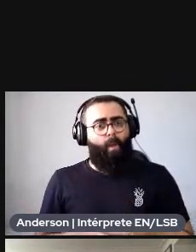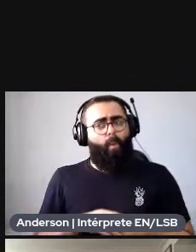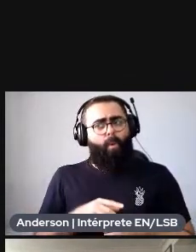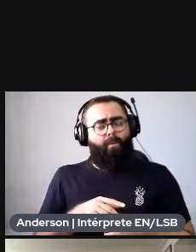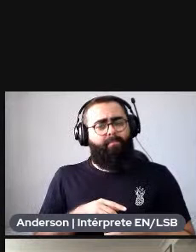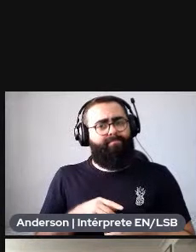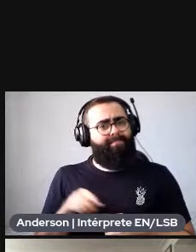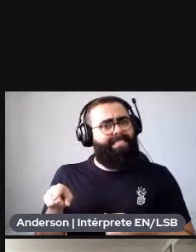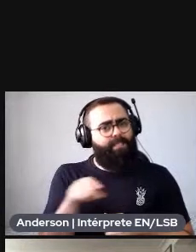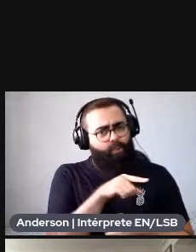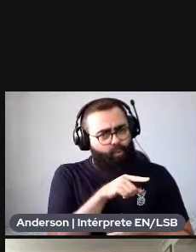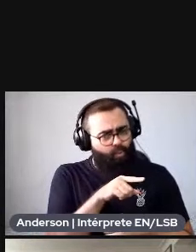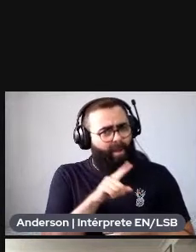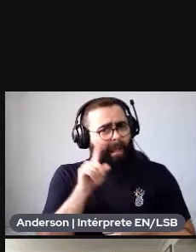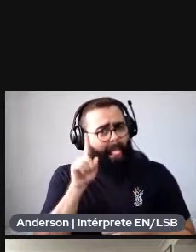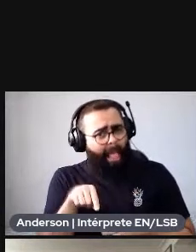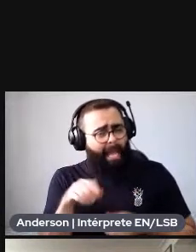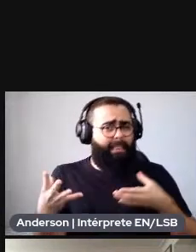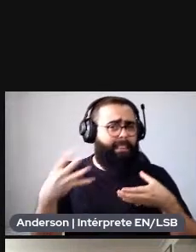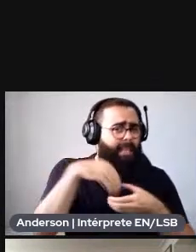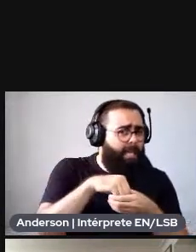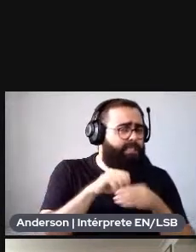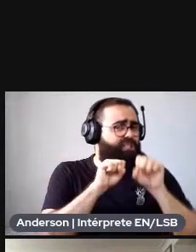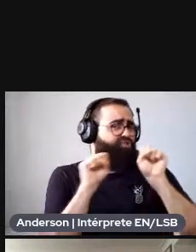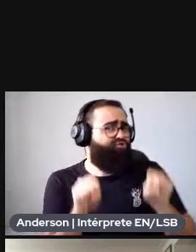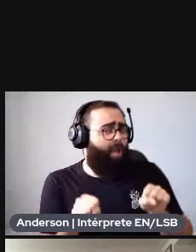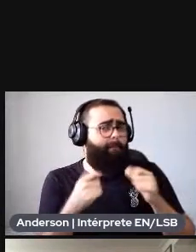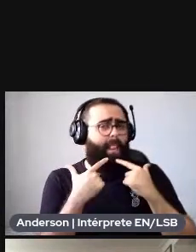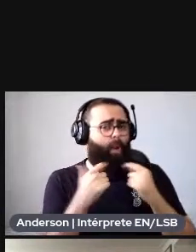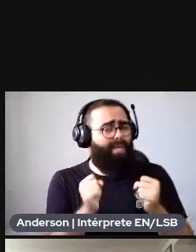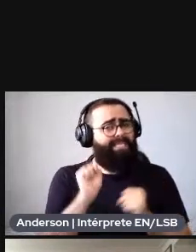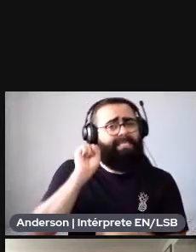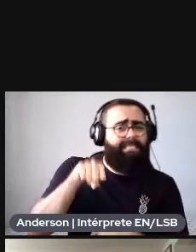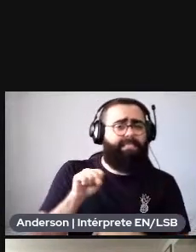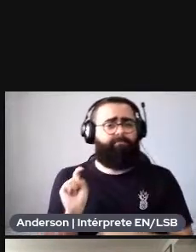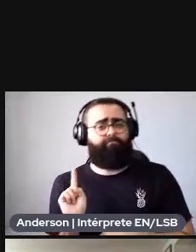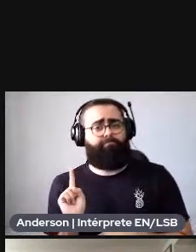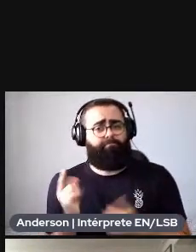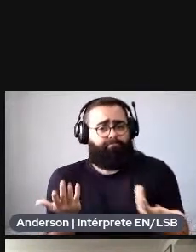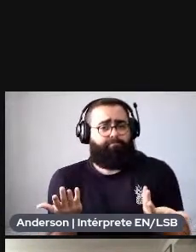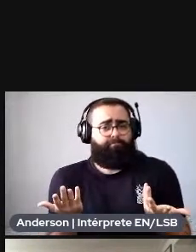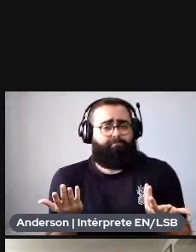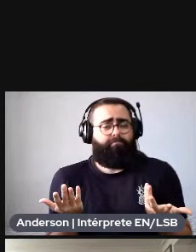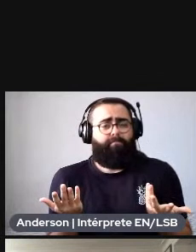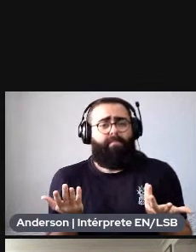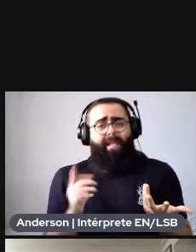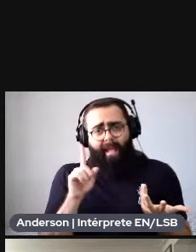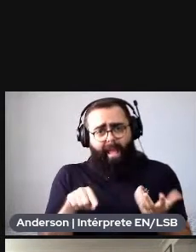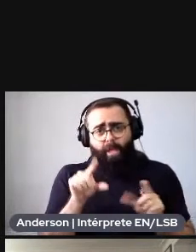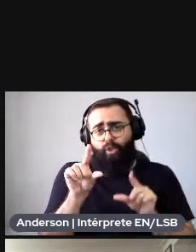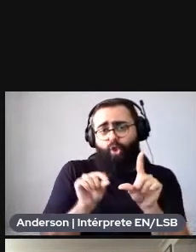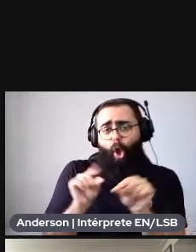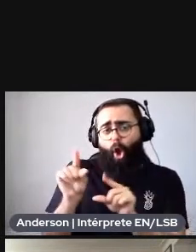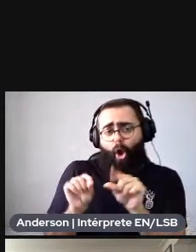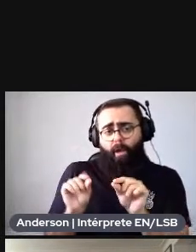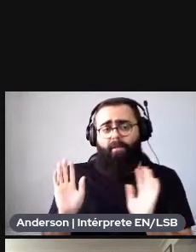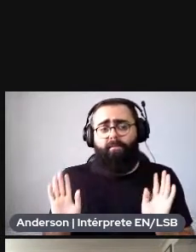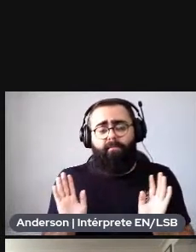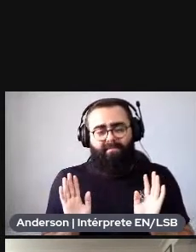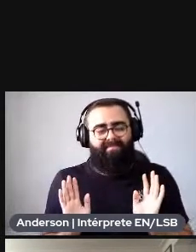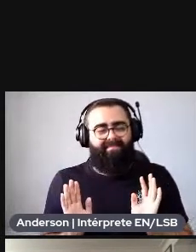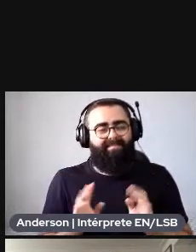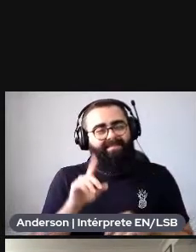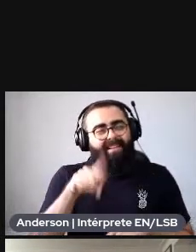escolha. A partir daquela ideia do princípio, digamos assim, 3, de que falava há pouco.